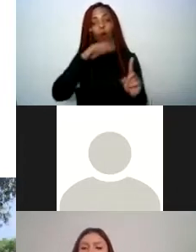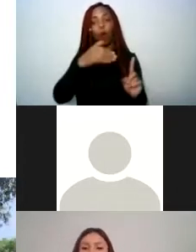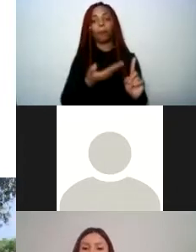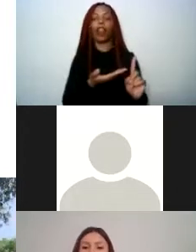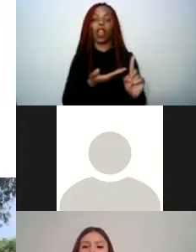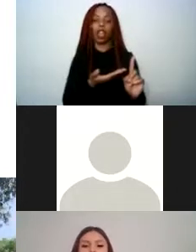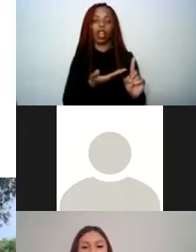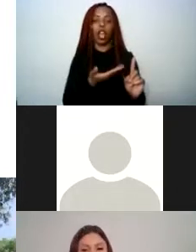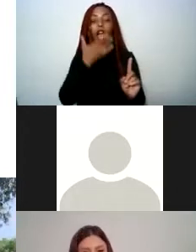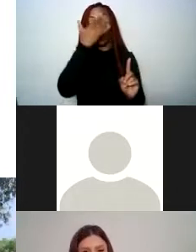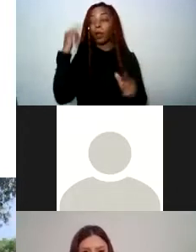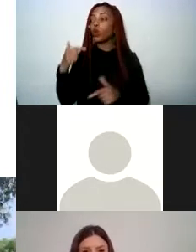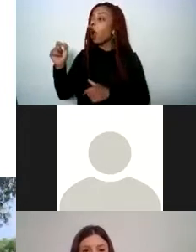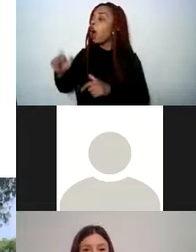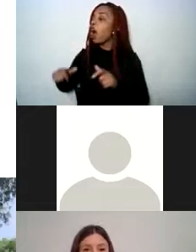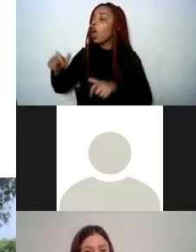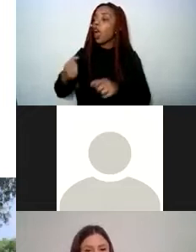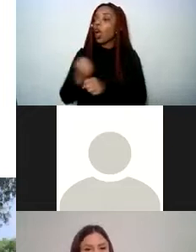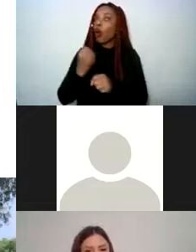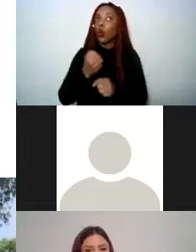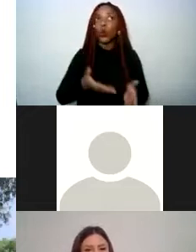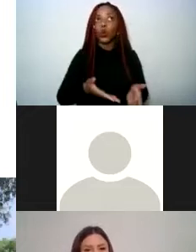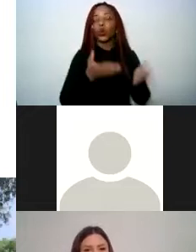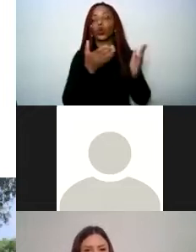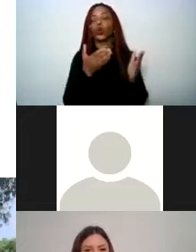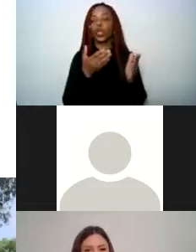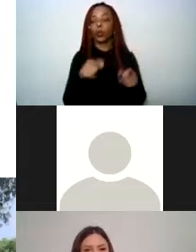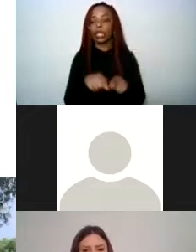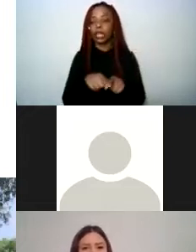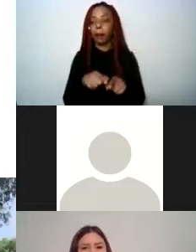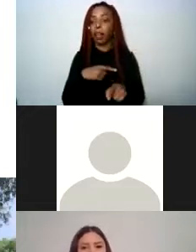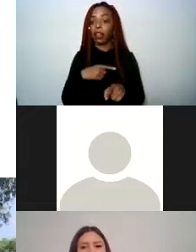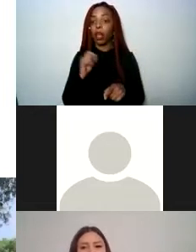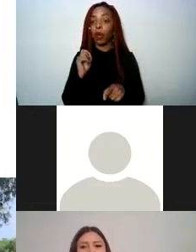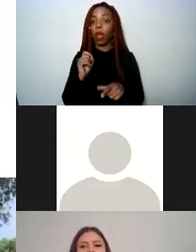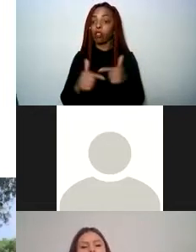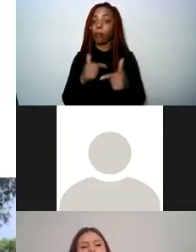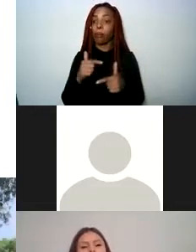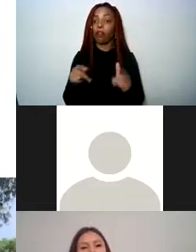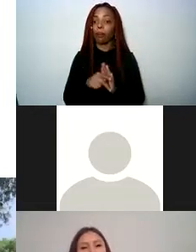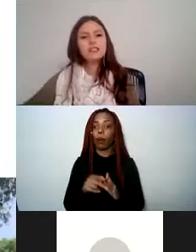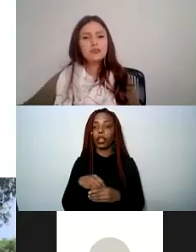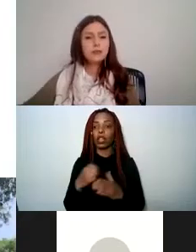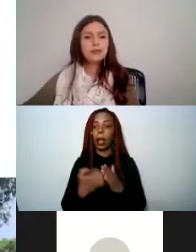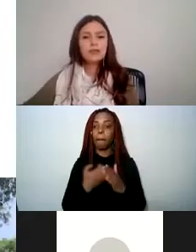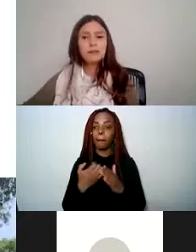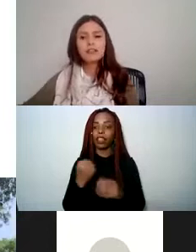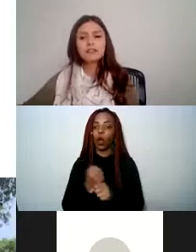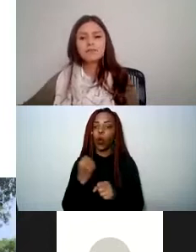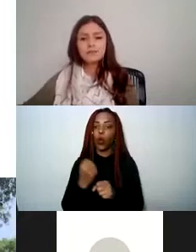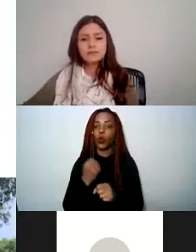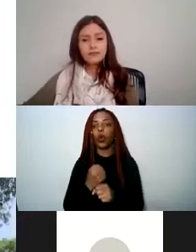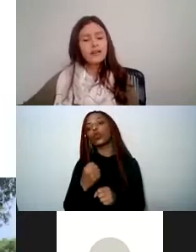pessoas que construíram o mausoléu e que constituíam a mão de obra da construtora de Norberto